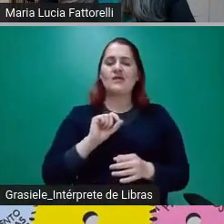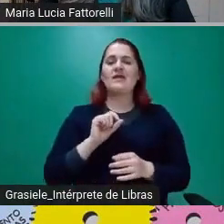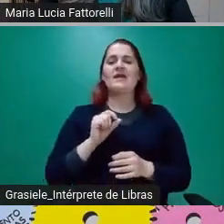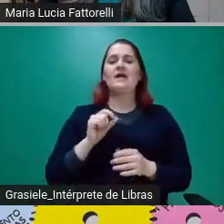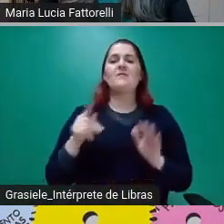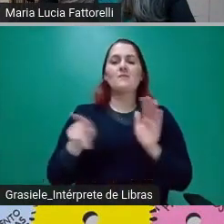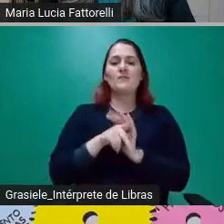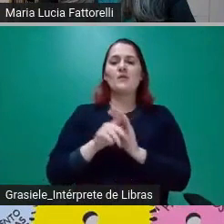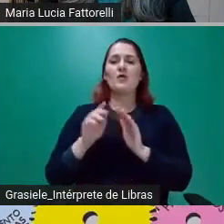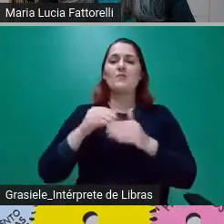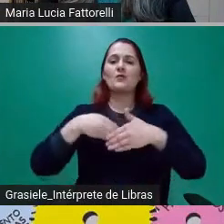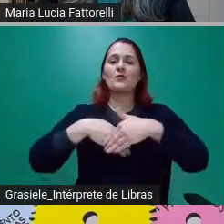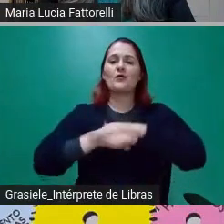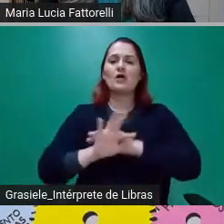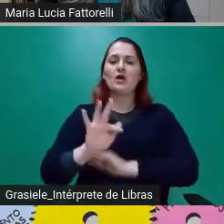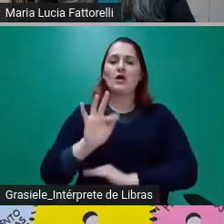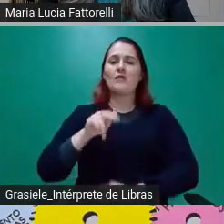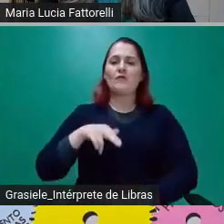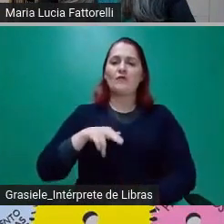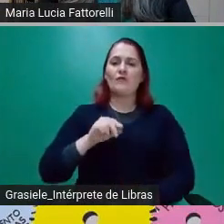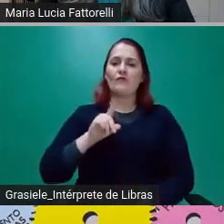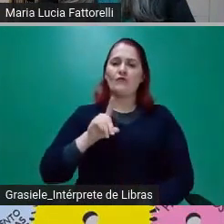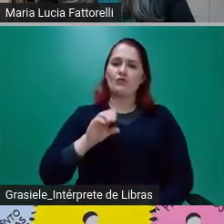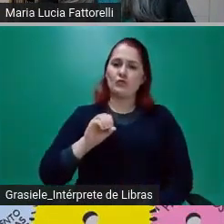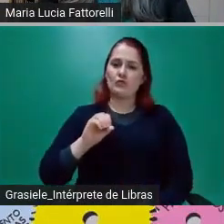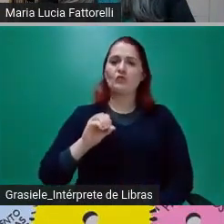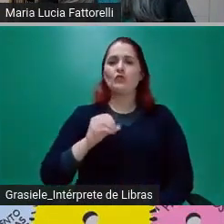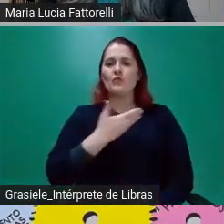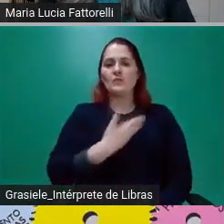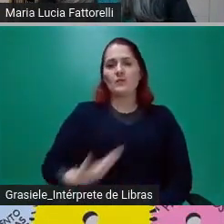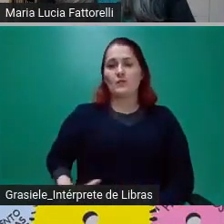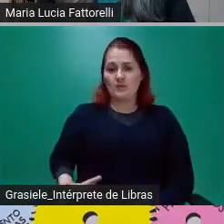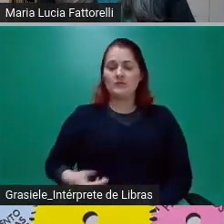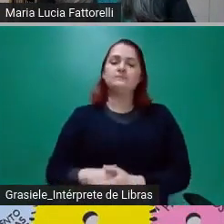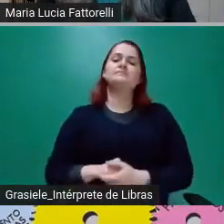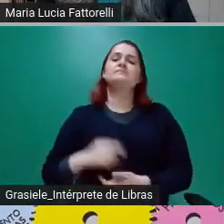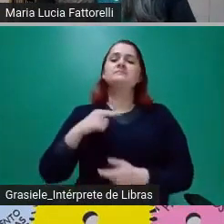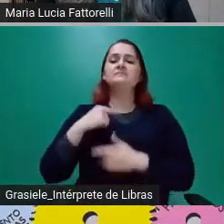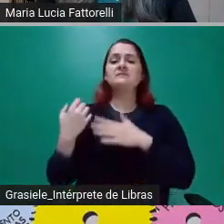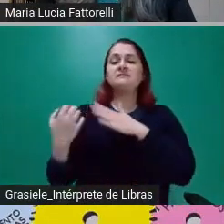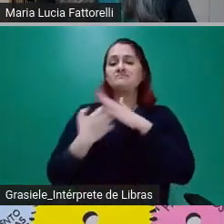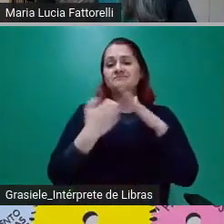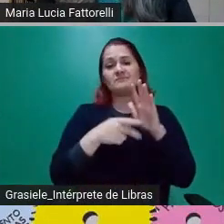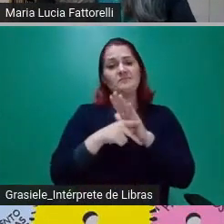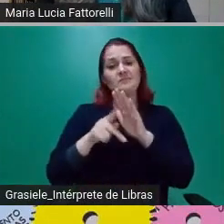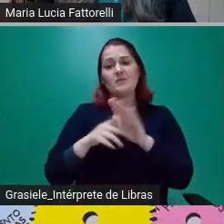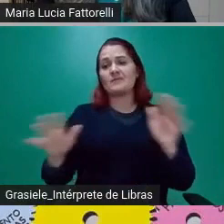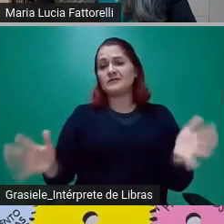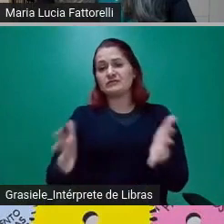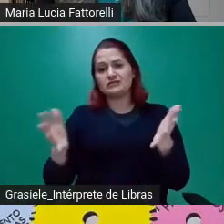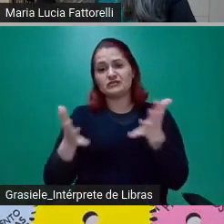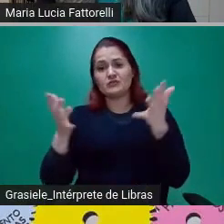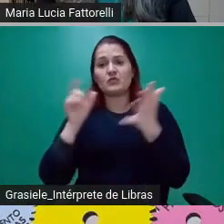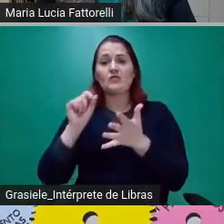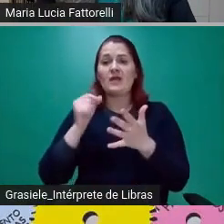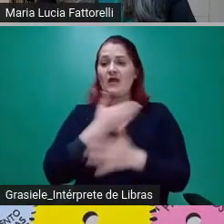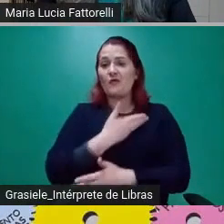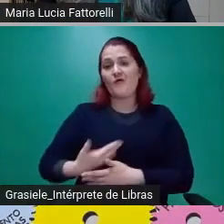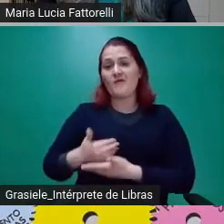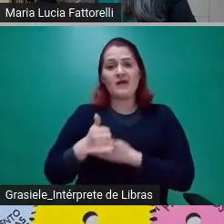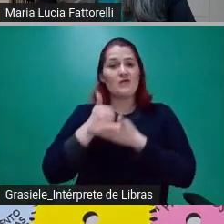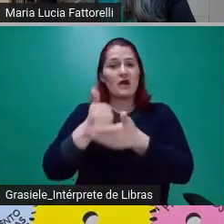nacionais e internacionais, credoras da dívida, por meio de uma macropolítica engenhosa que